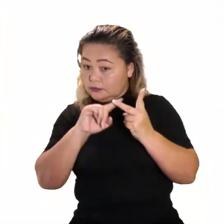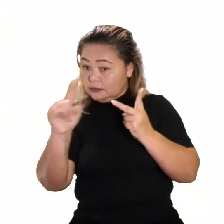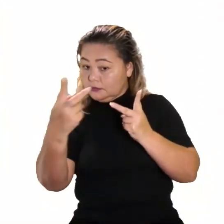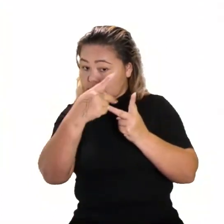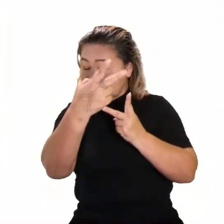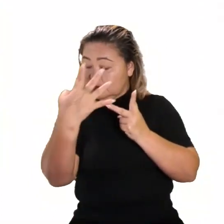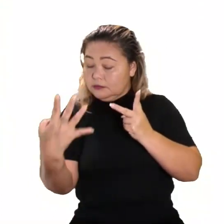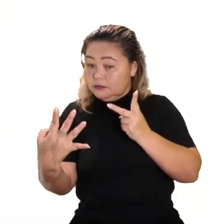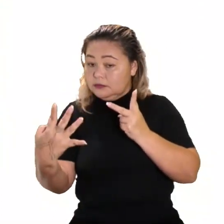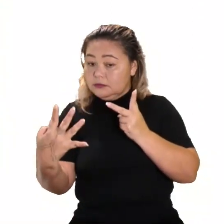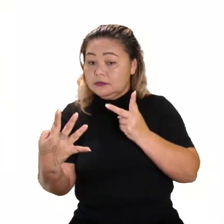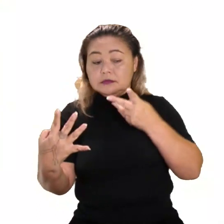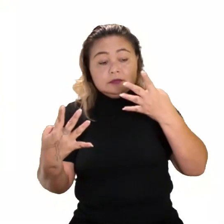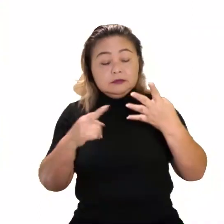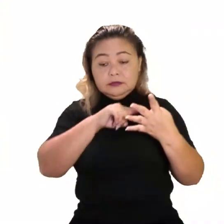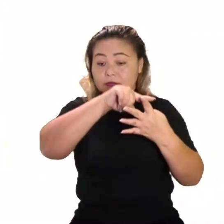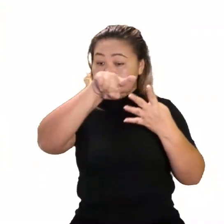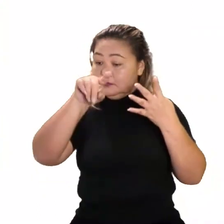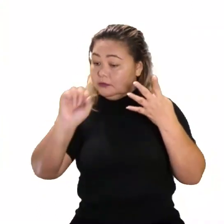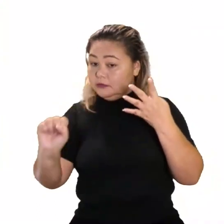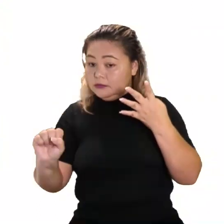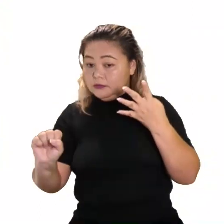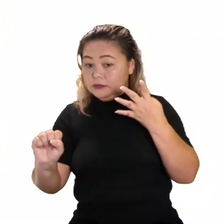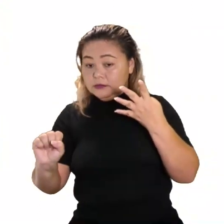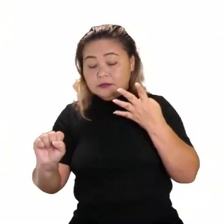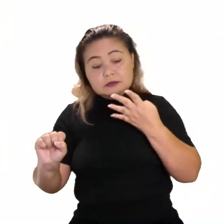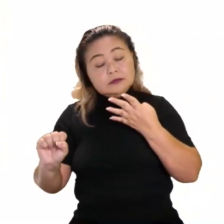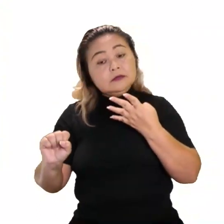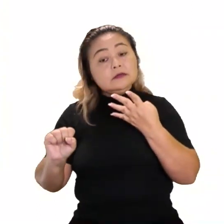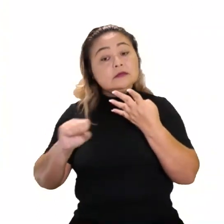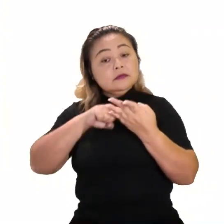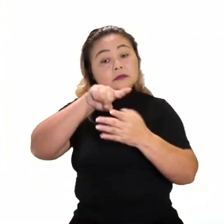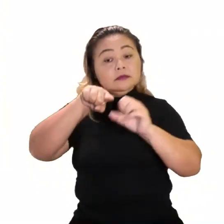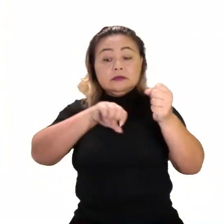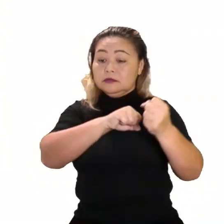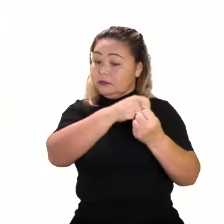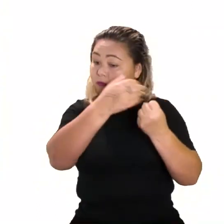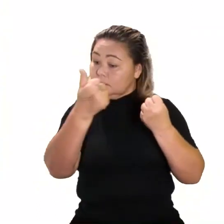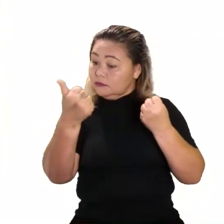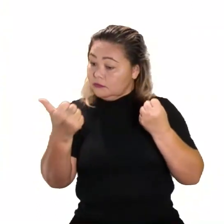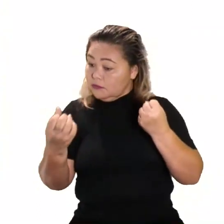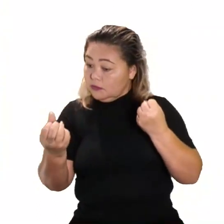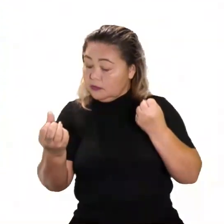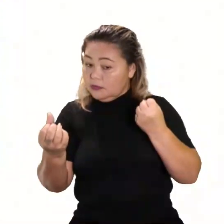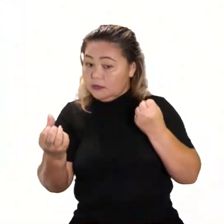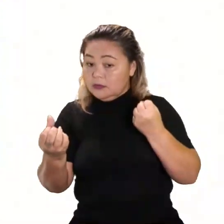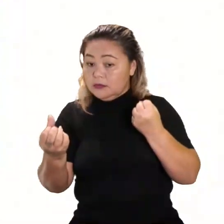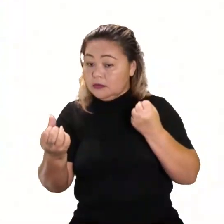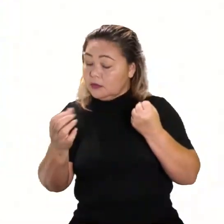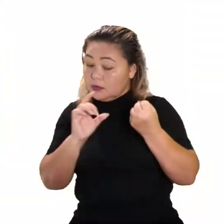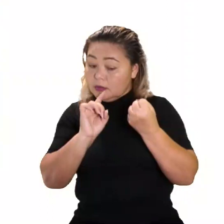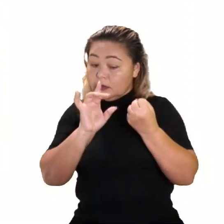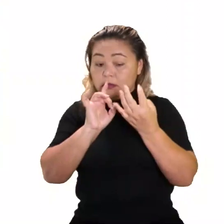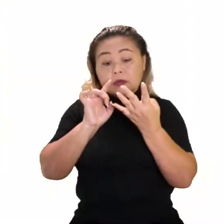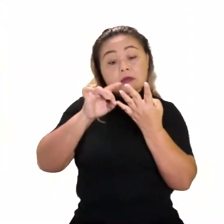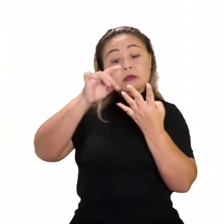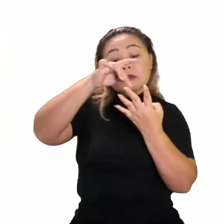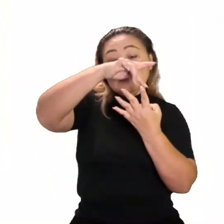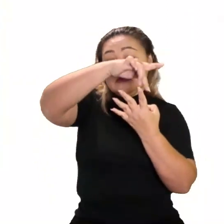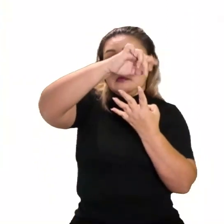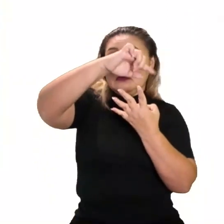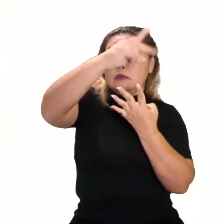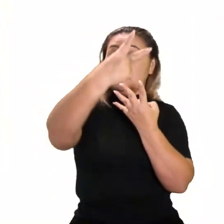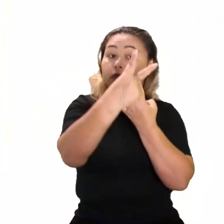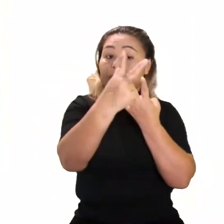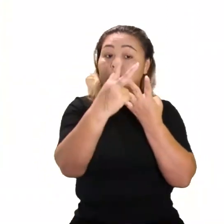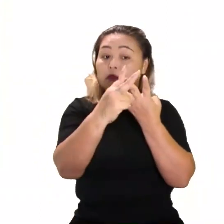então 4. 4. 4 pessoas, 8 boatos, né? 8 pessoas, 16. Porque cada uma está contando para